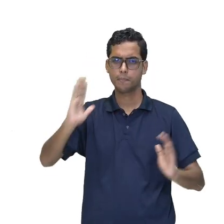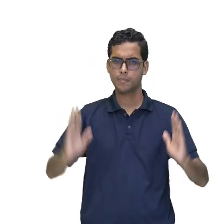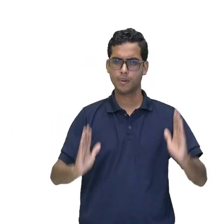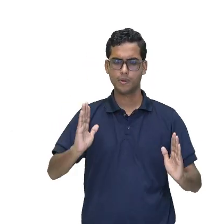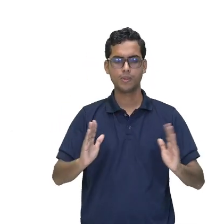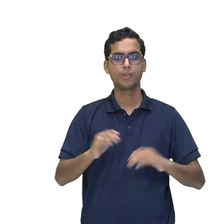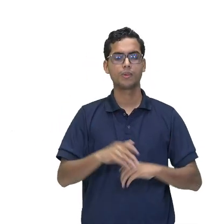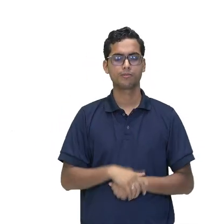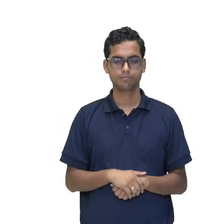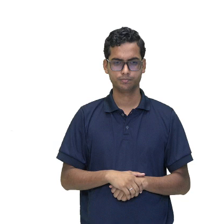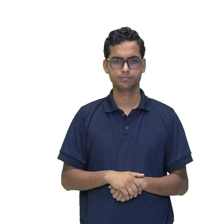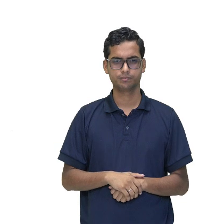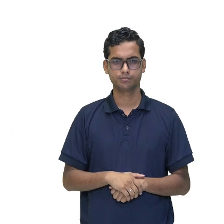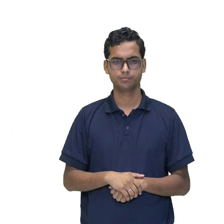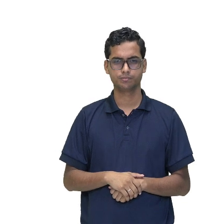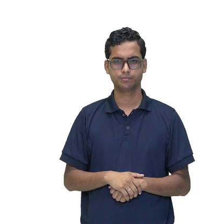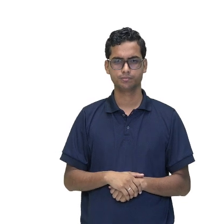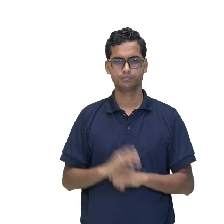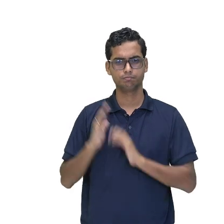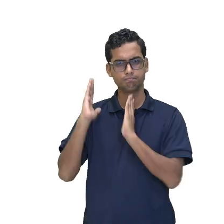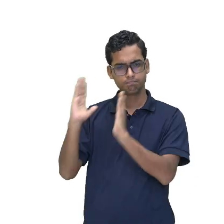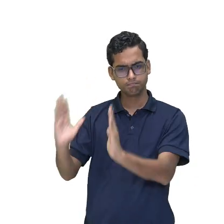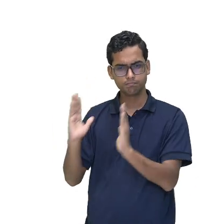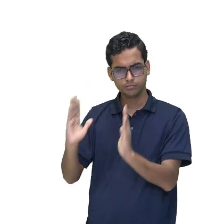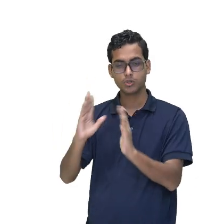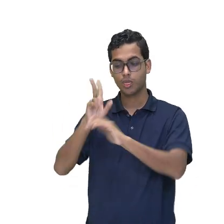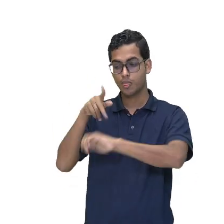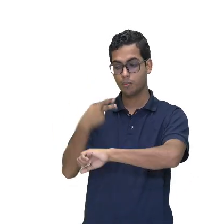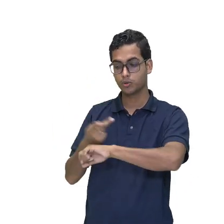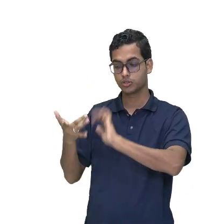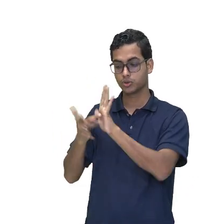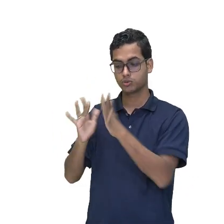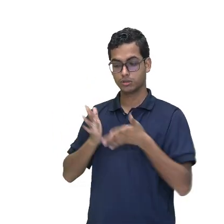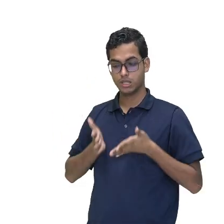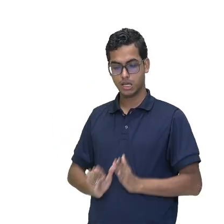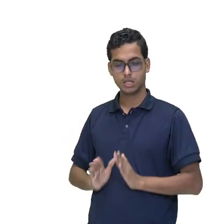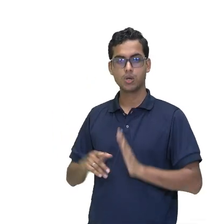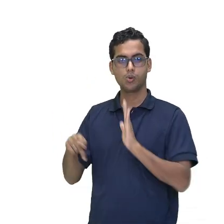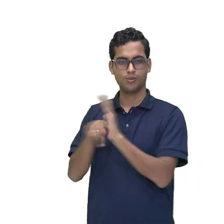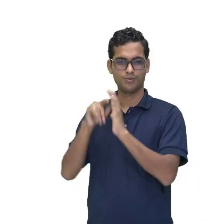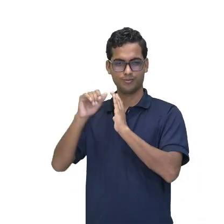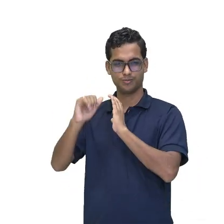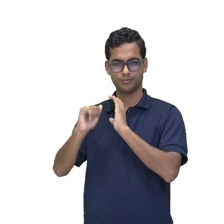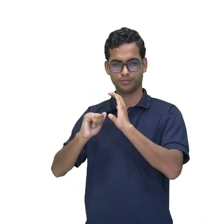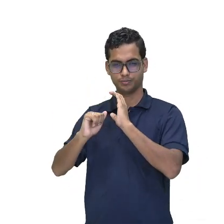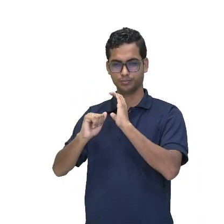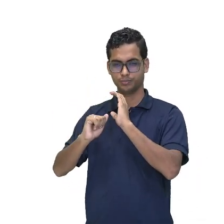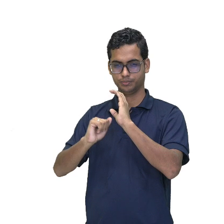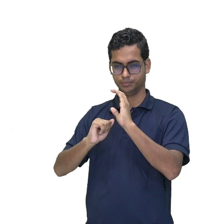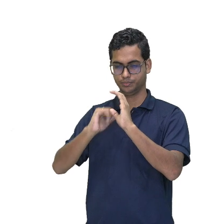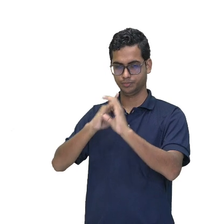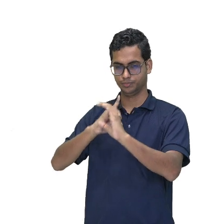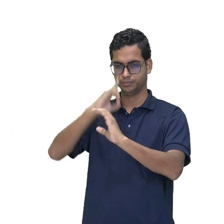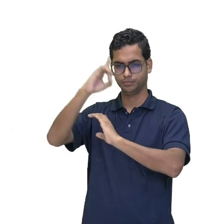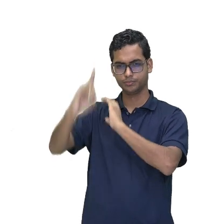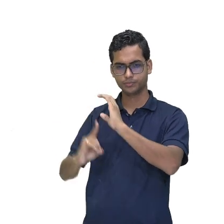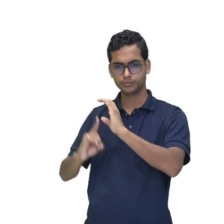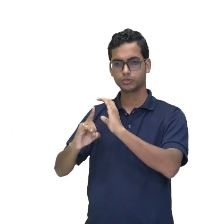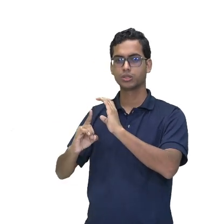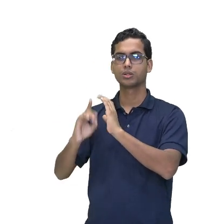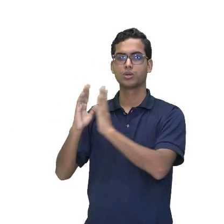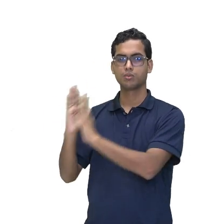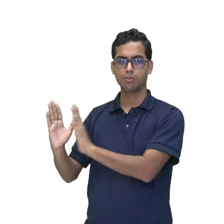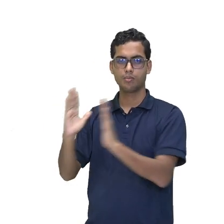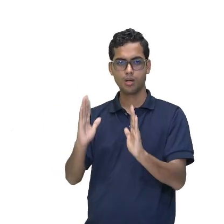dessa nossa linha pós-nascimento de Cristo, ou seja, na contagem DC. Observando que